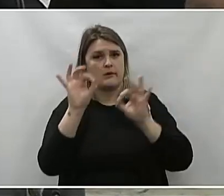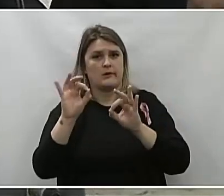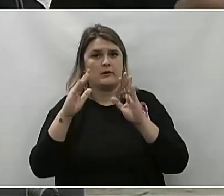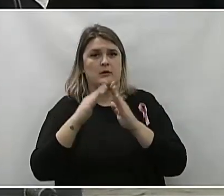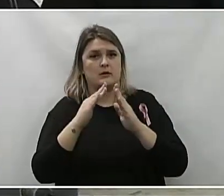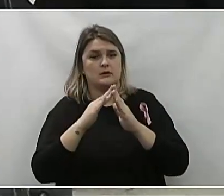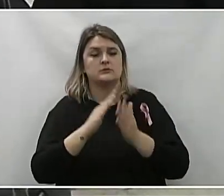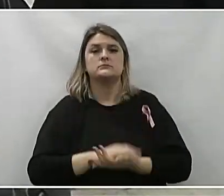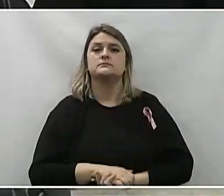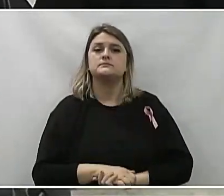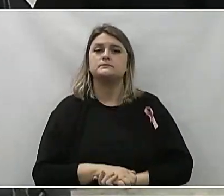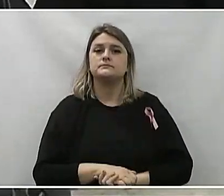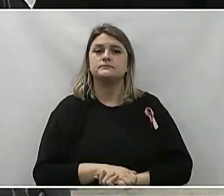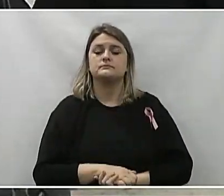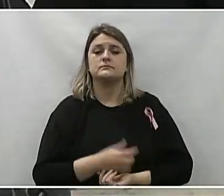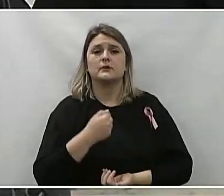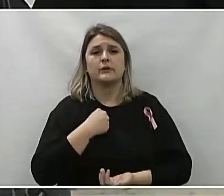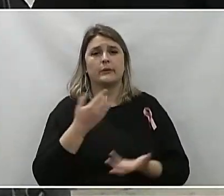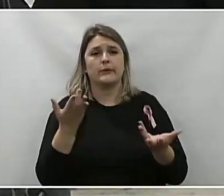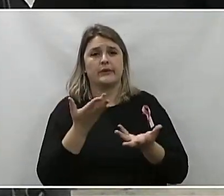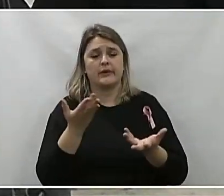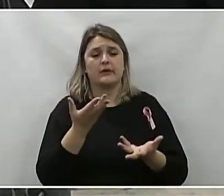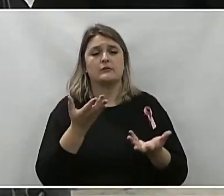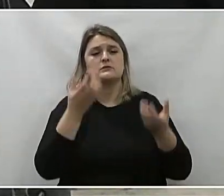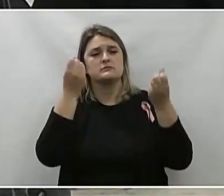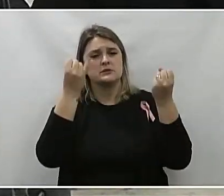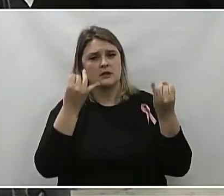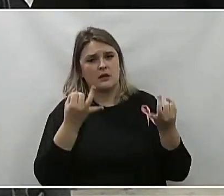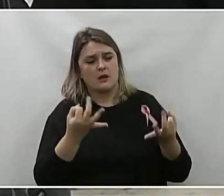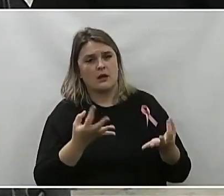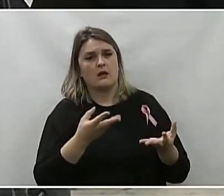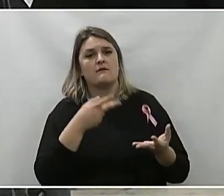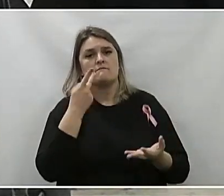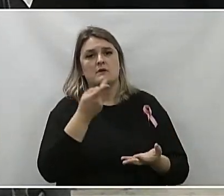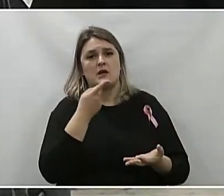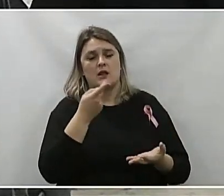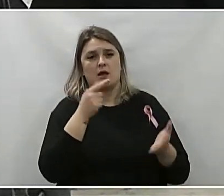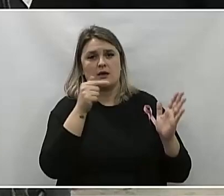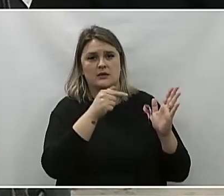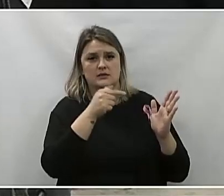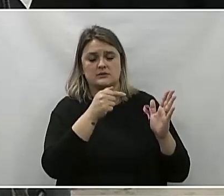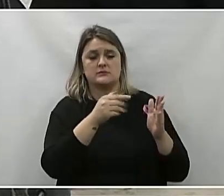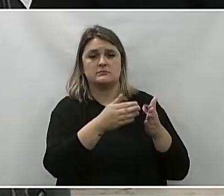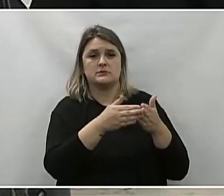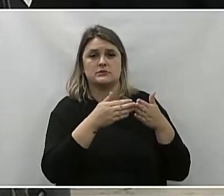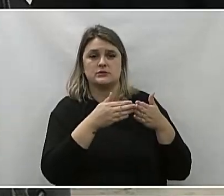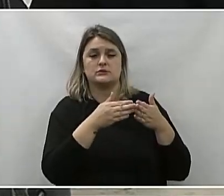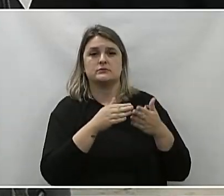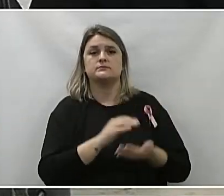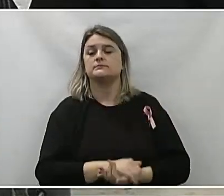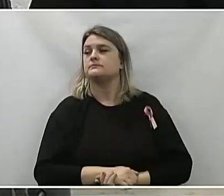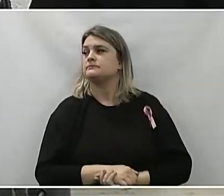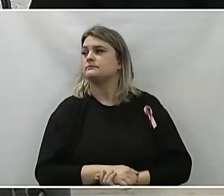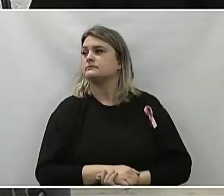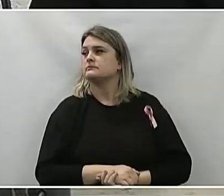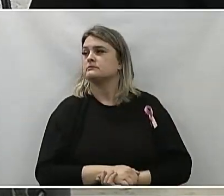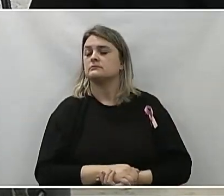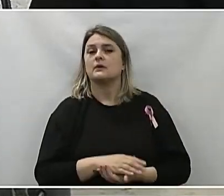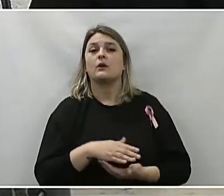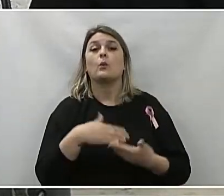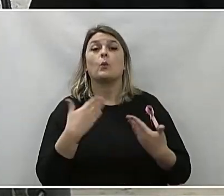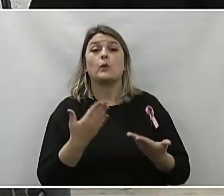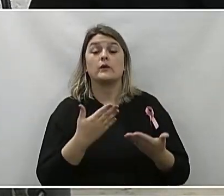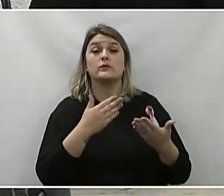em casa eu gostaria só de registrar aqui sobre esse requerimento como me chamou atenção quando